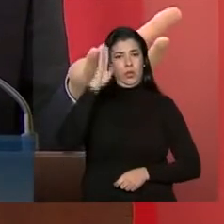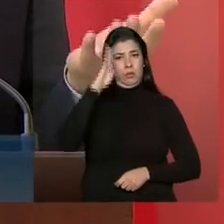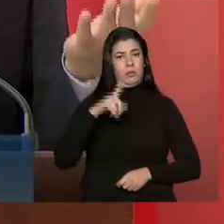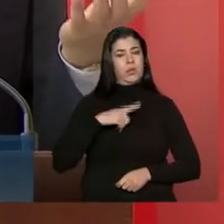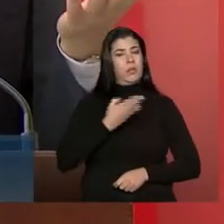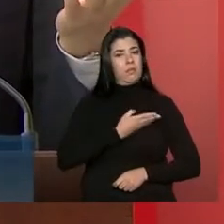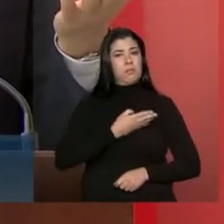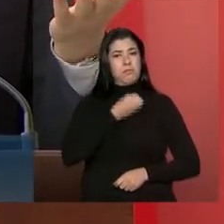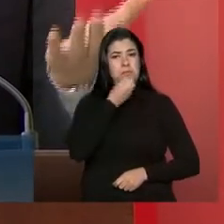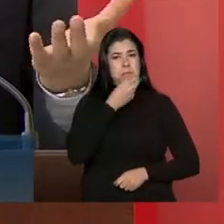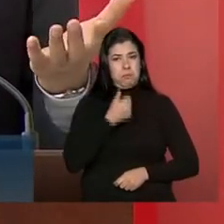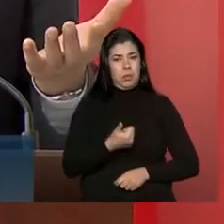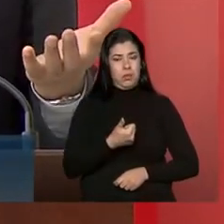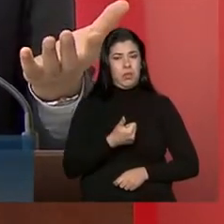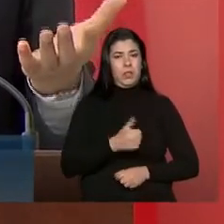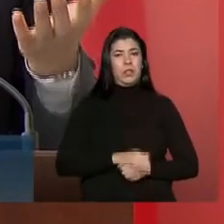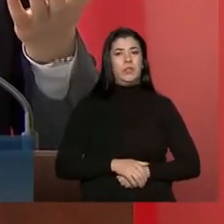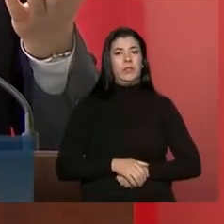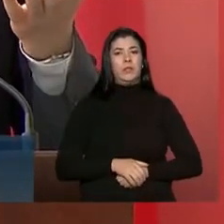Entre nós,